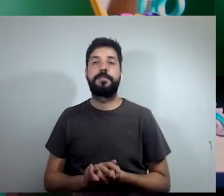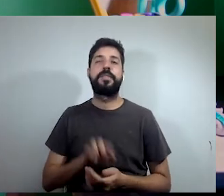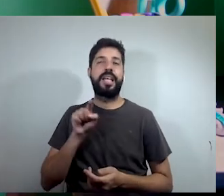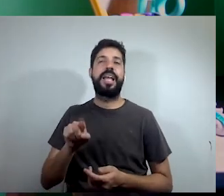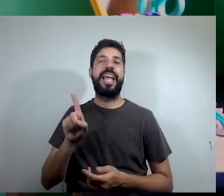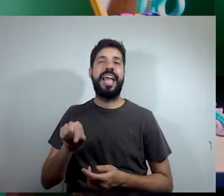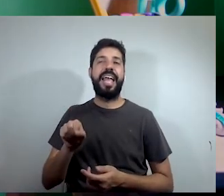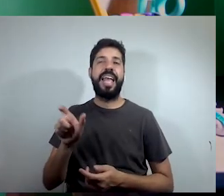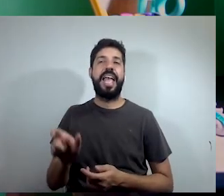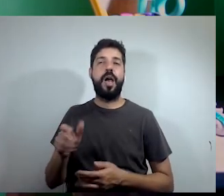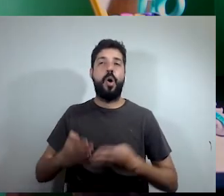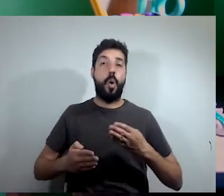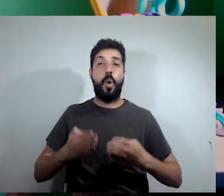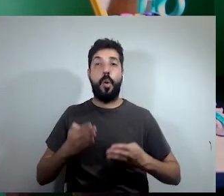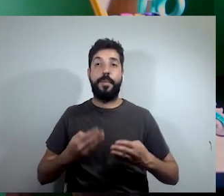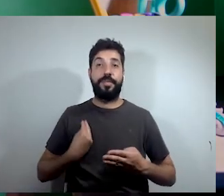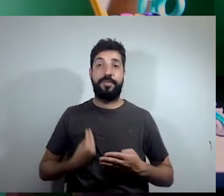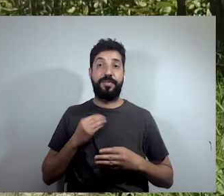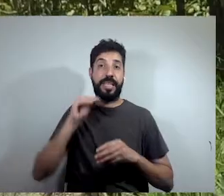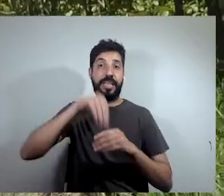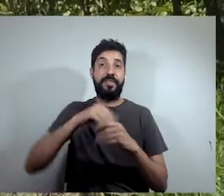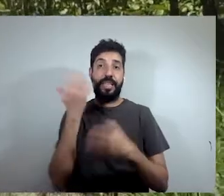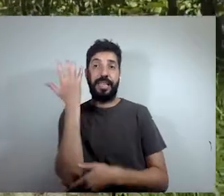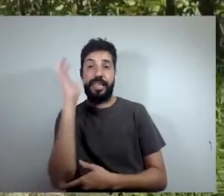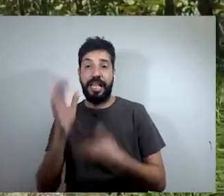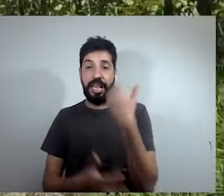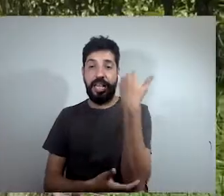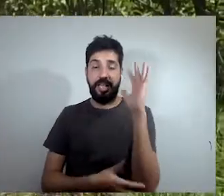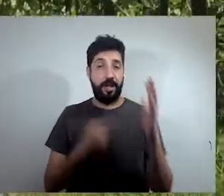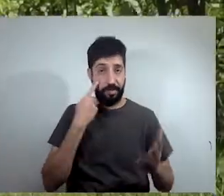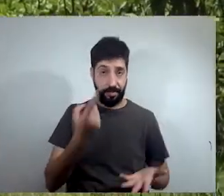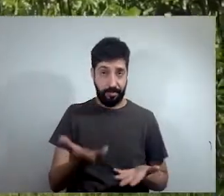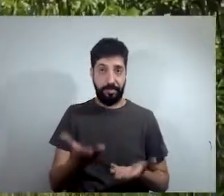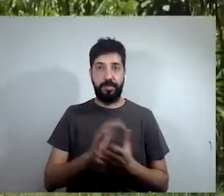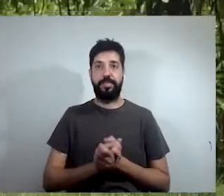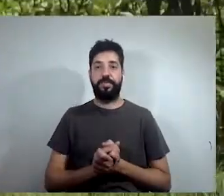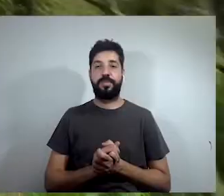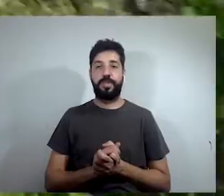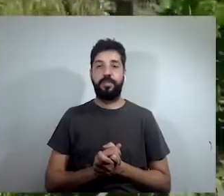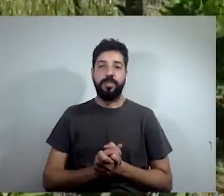uma robô que vive em meio à natureza. Luz, câmera, ação!